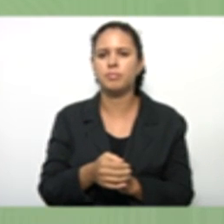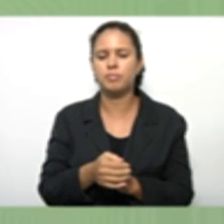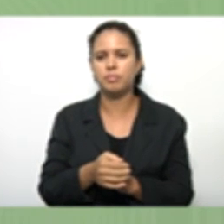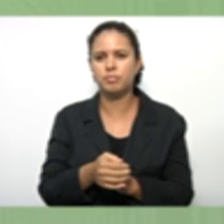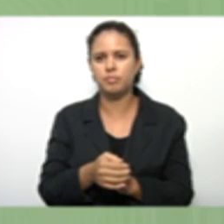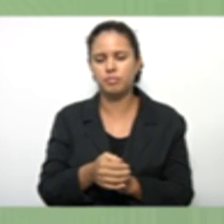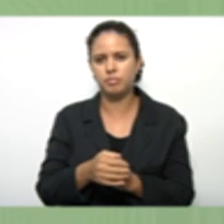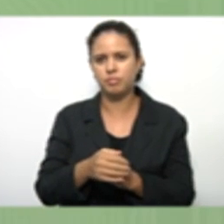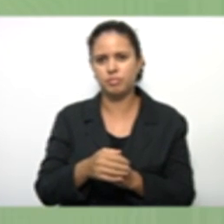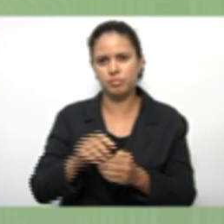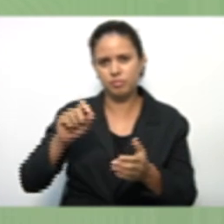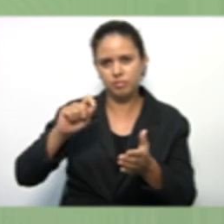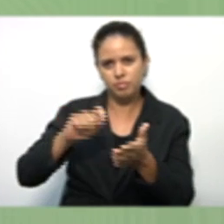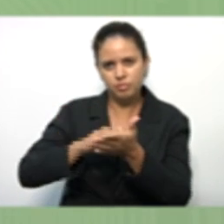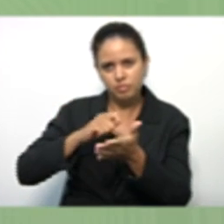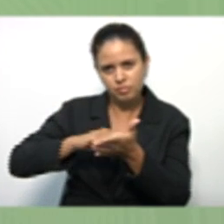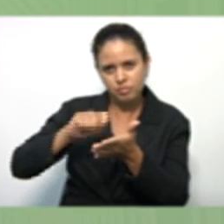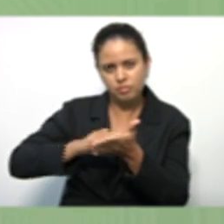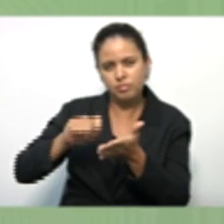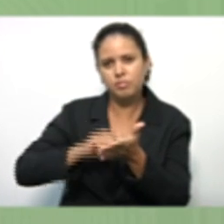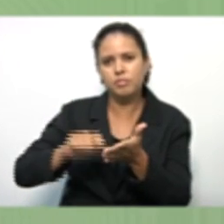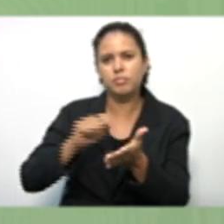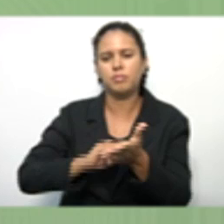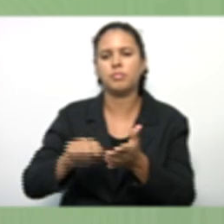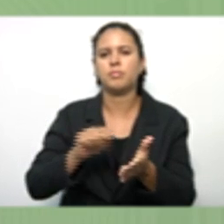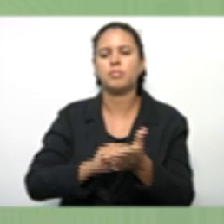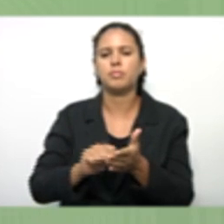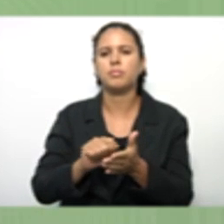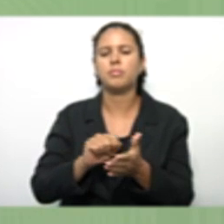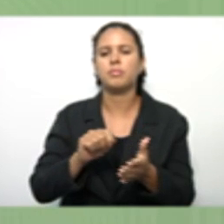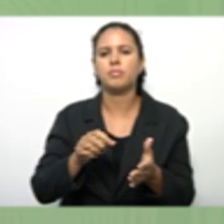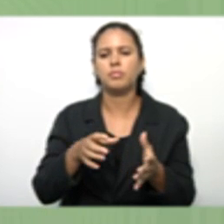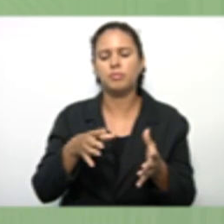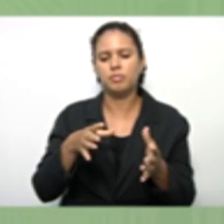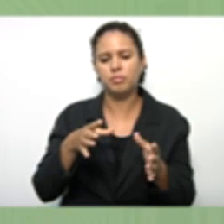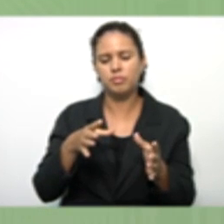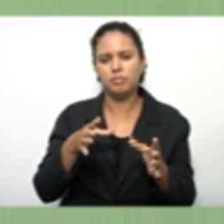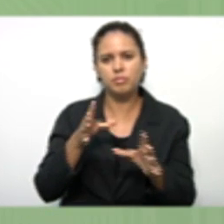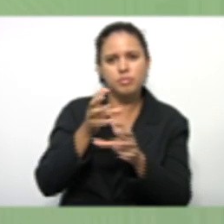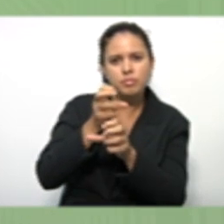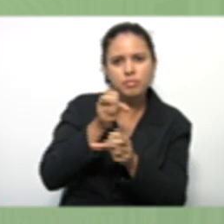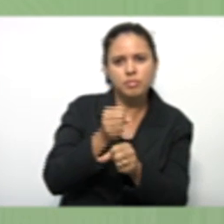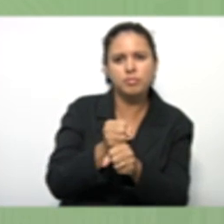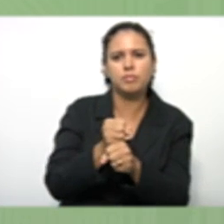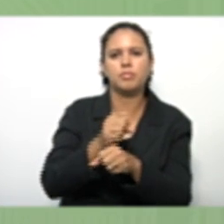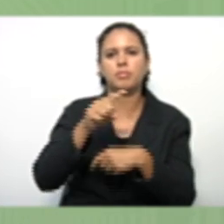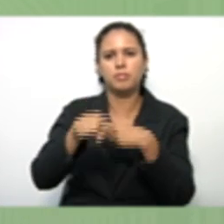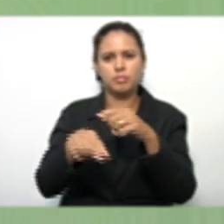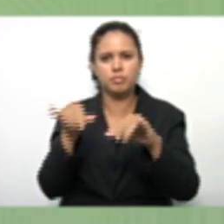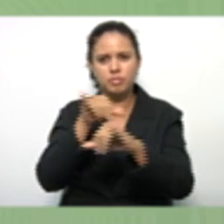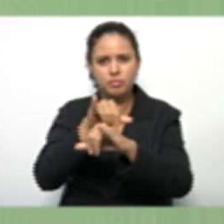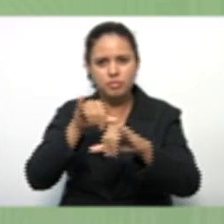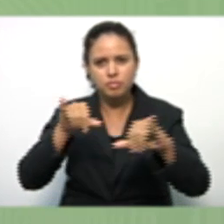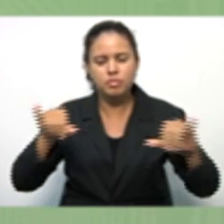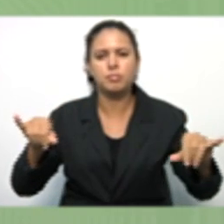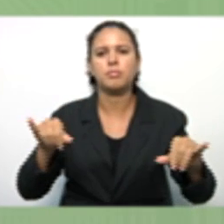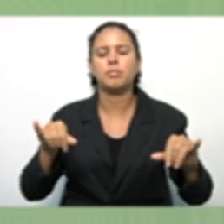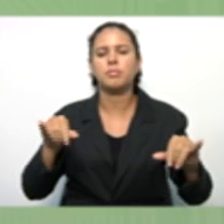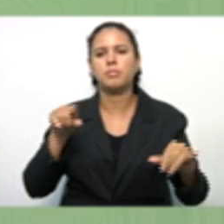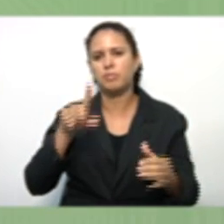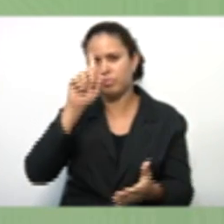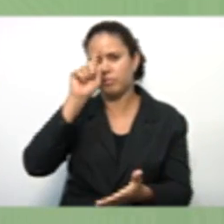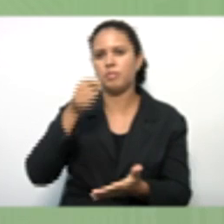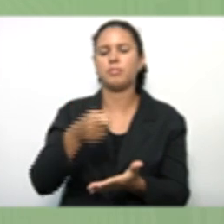e registrar o patrimônio das aziendas, apurar o resultado e gerar informações úteis para a tomada